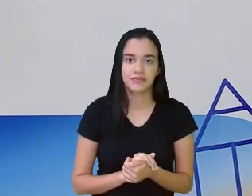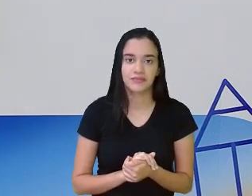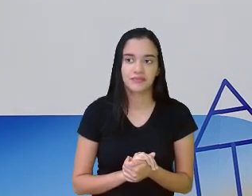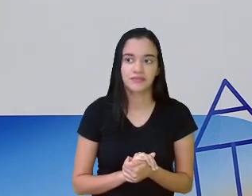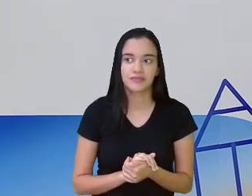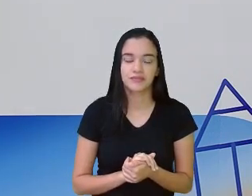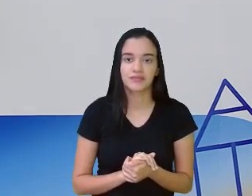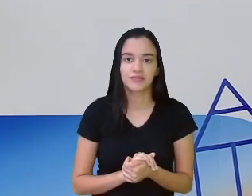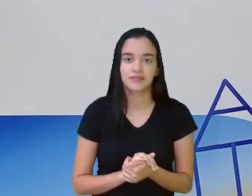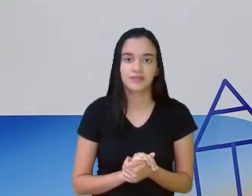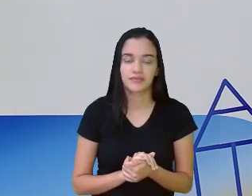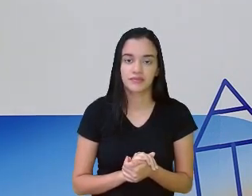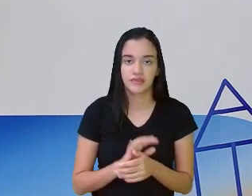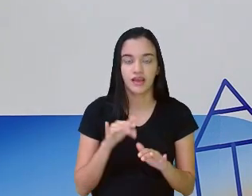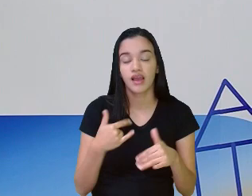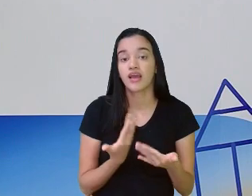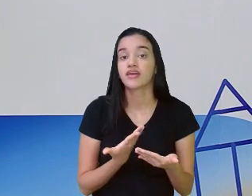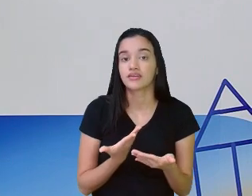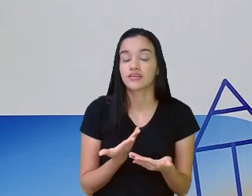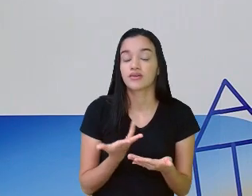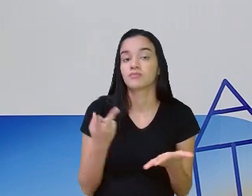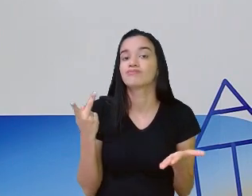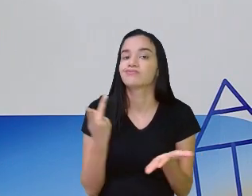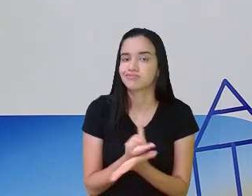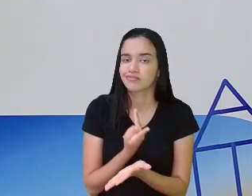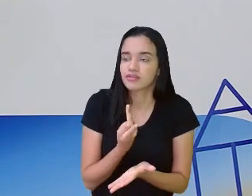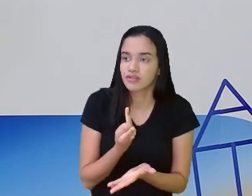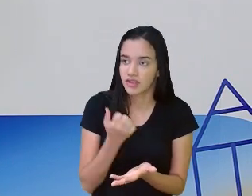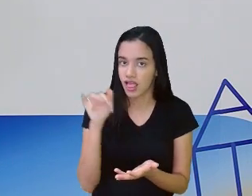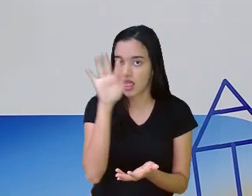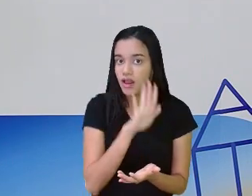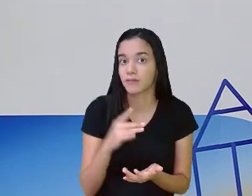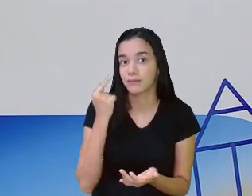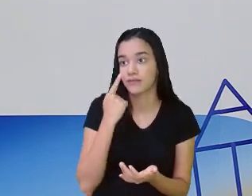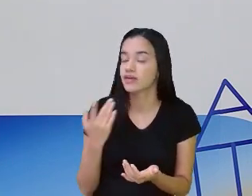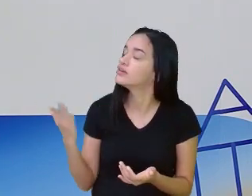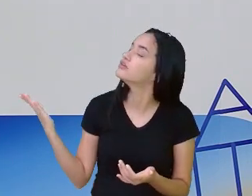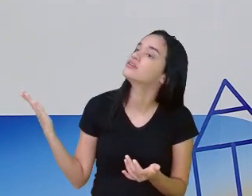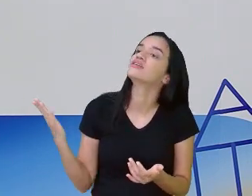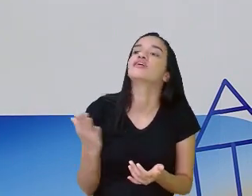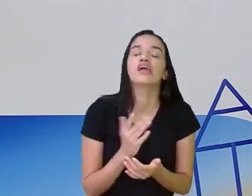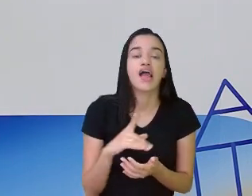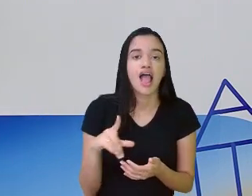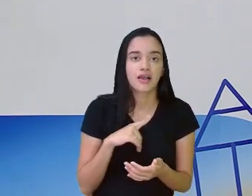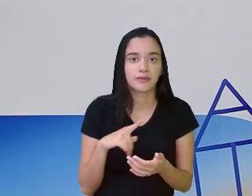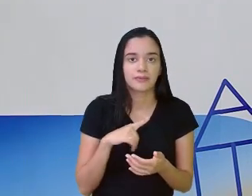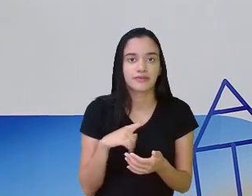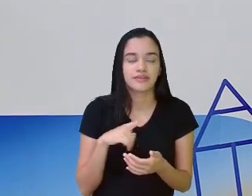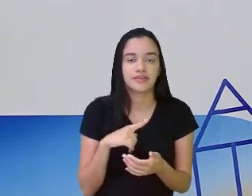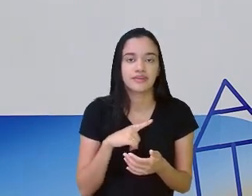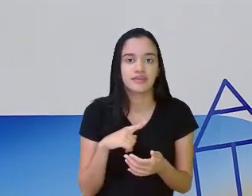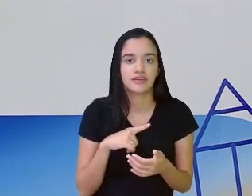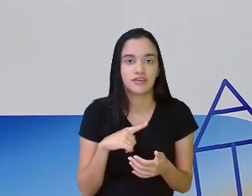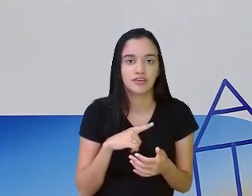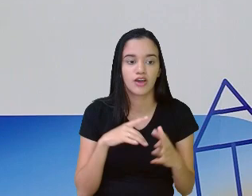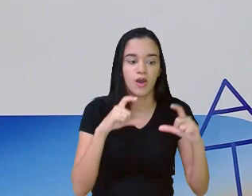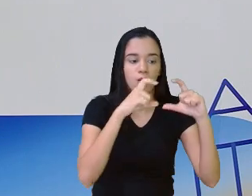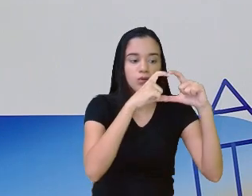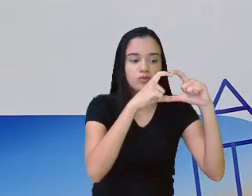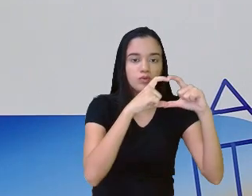A mesma situação das imagens. Eu tenho meus discos fracionários